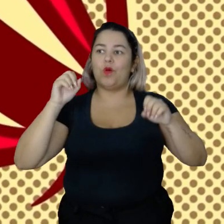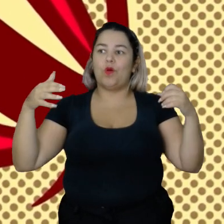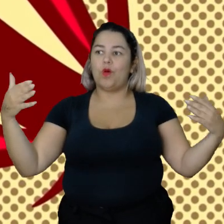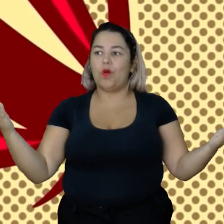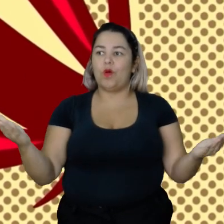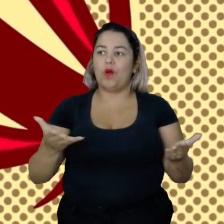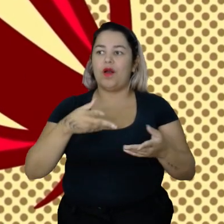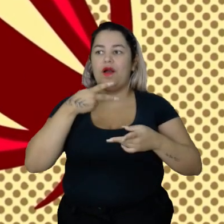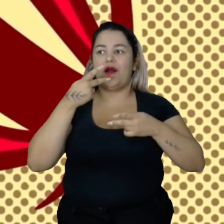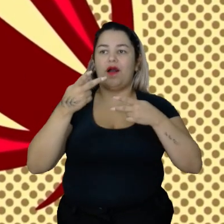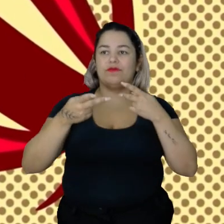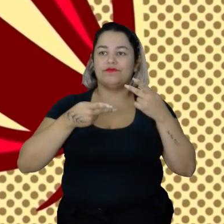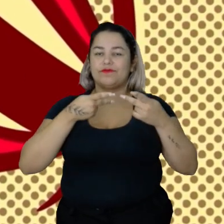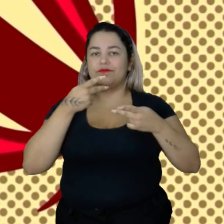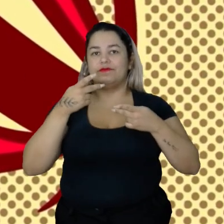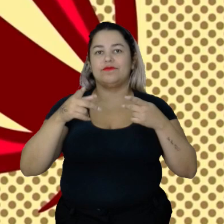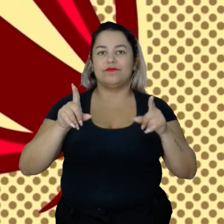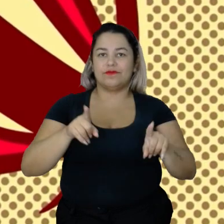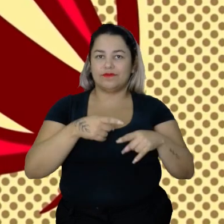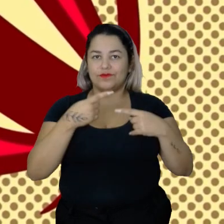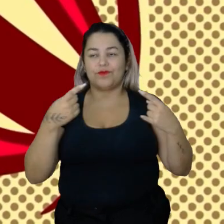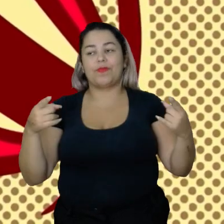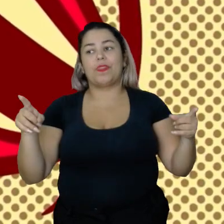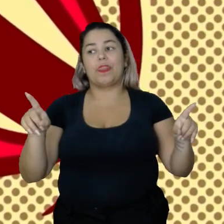agora eu vou falar.